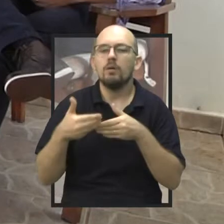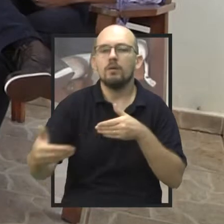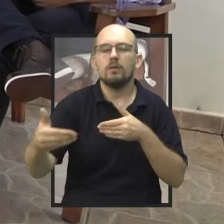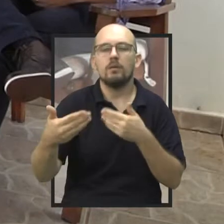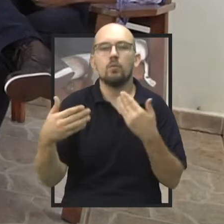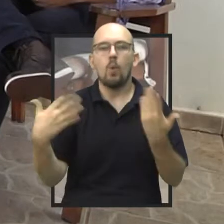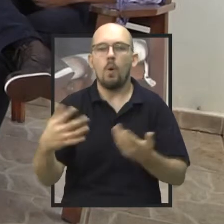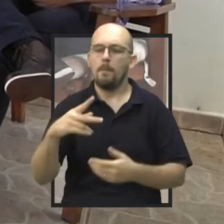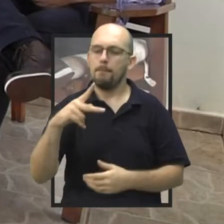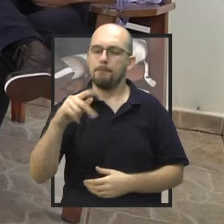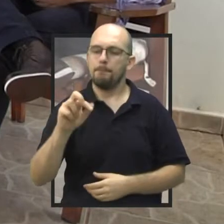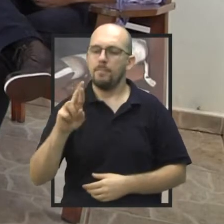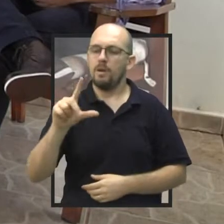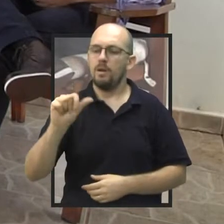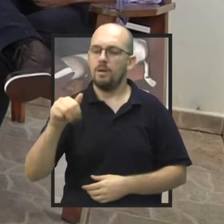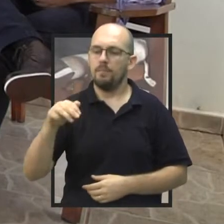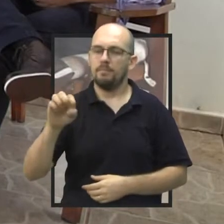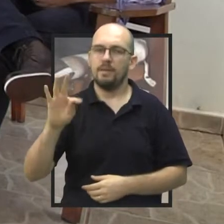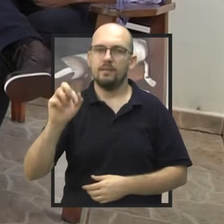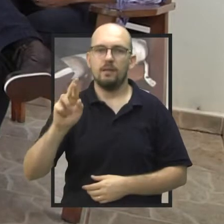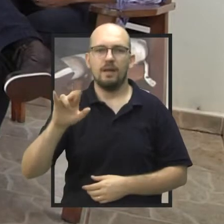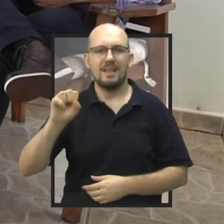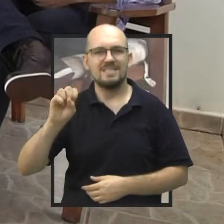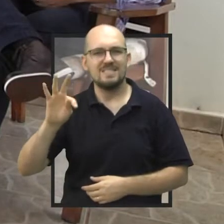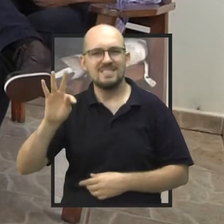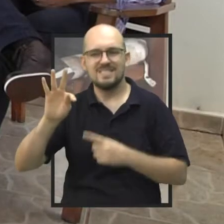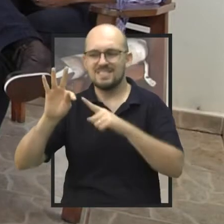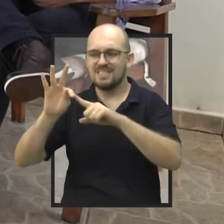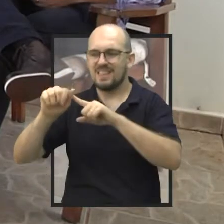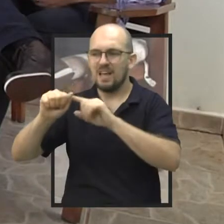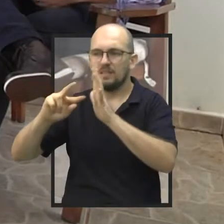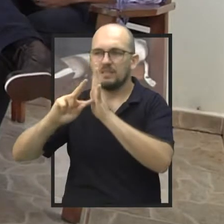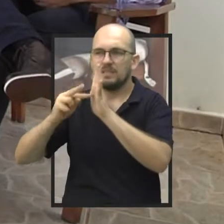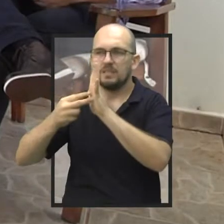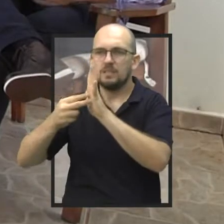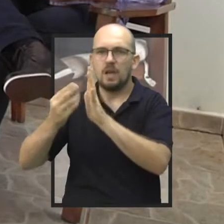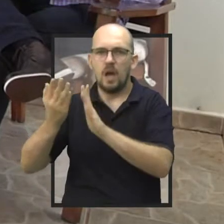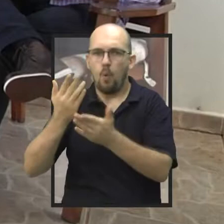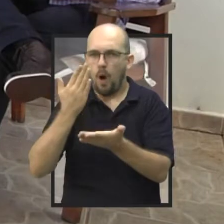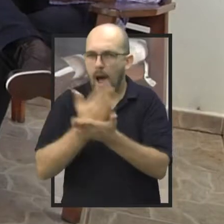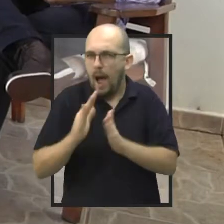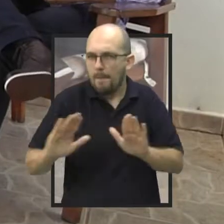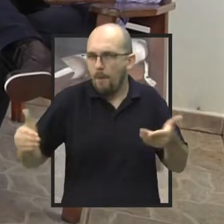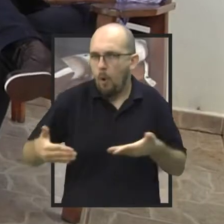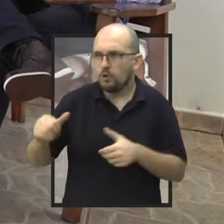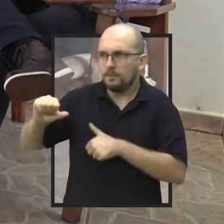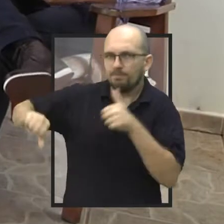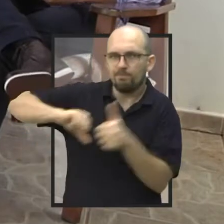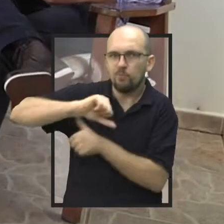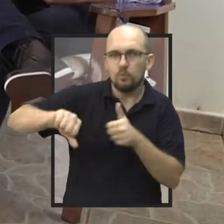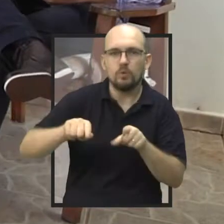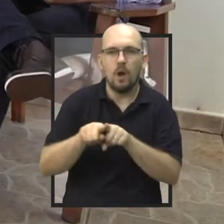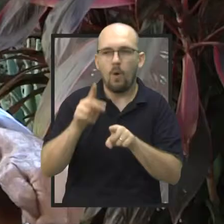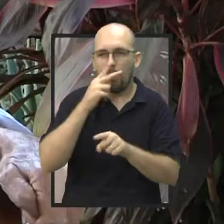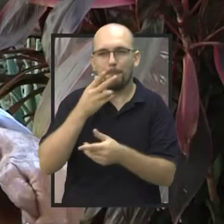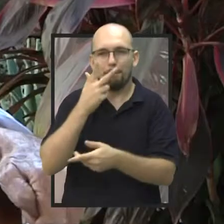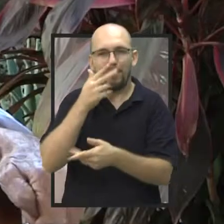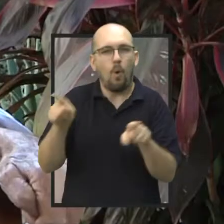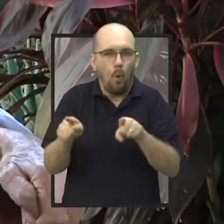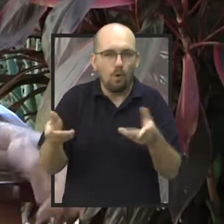governo suscitaria ou poderia acabar com o que a gente tem hoje, o chamado toma lá da